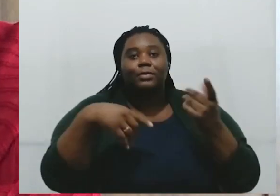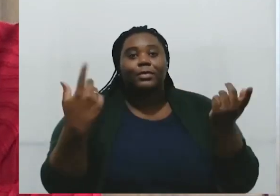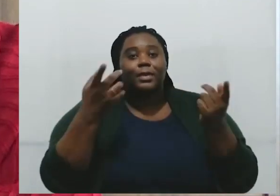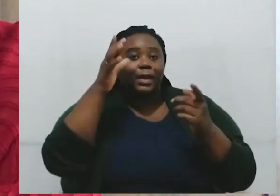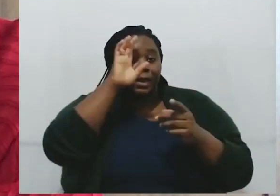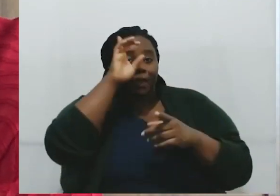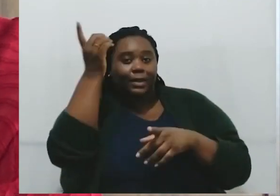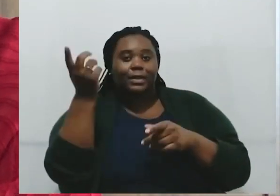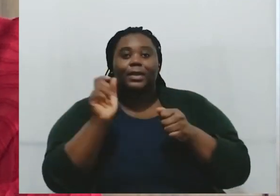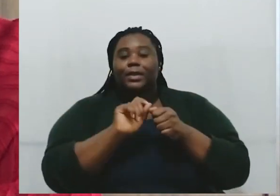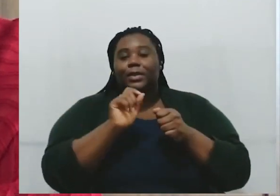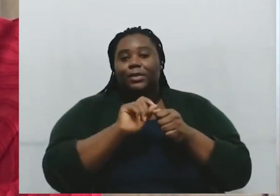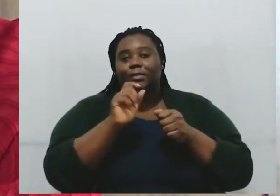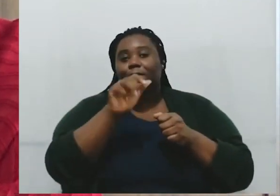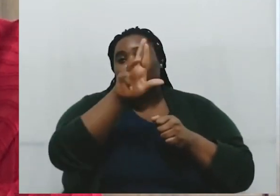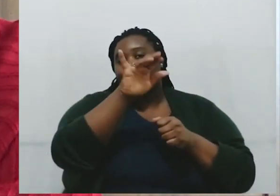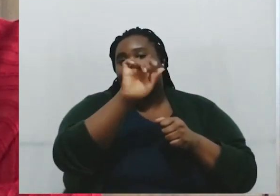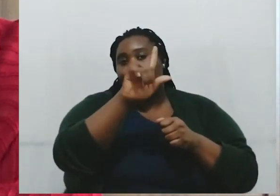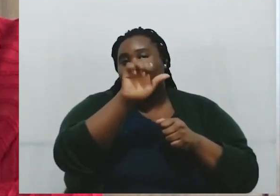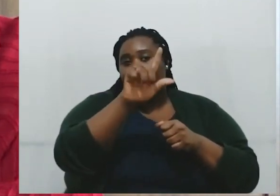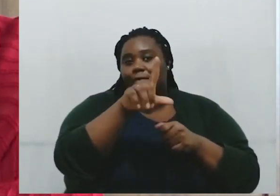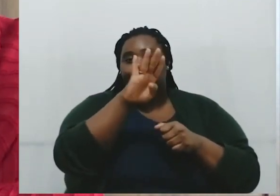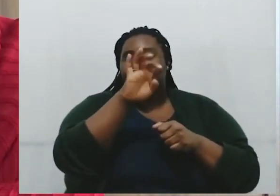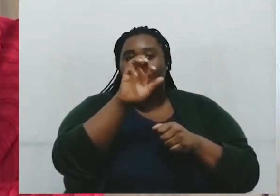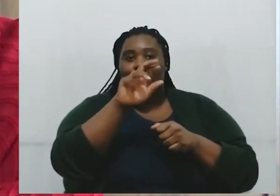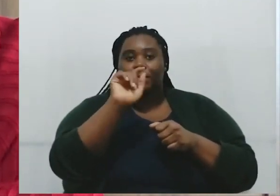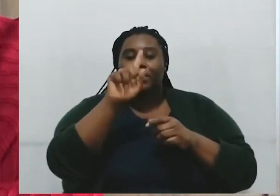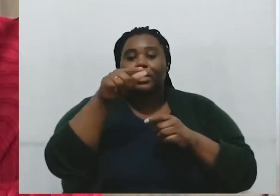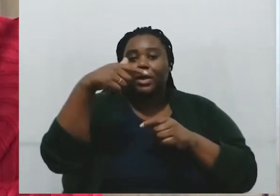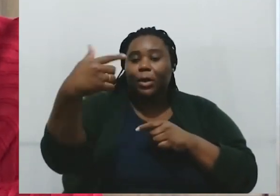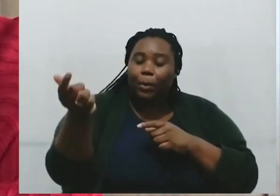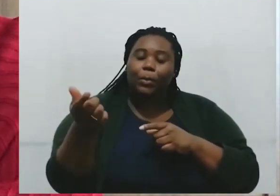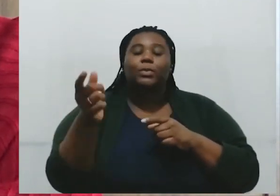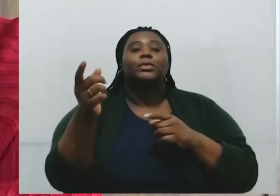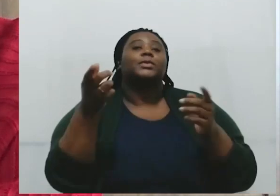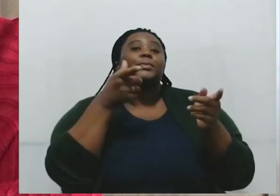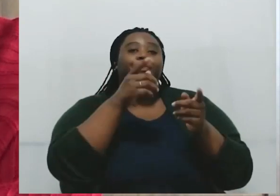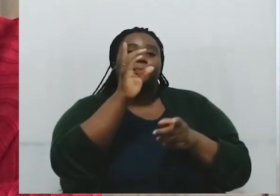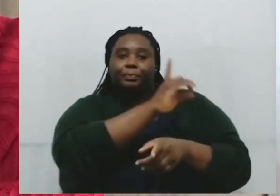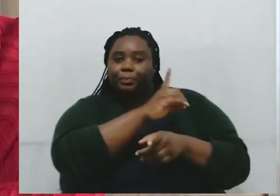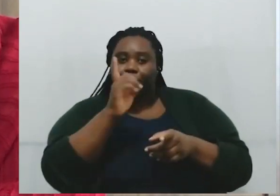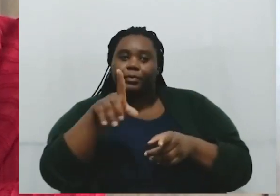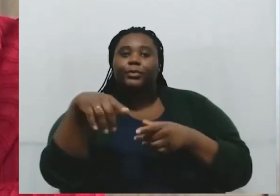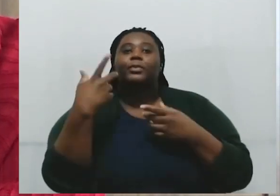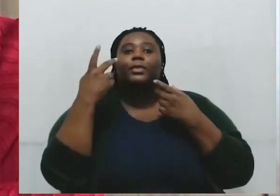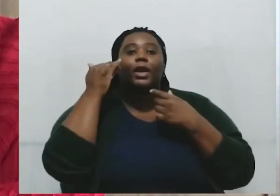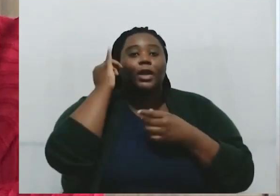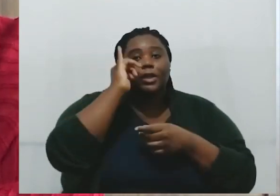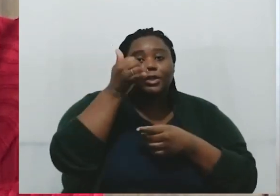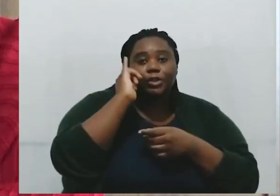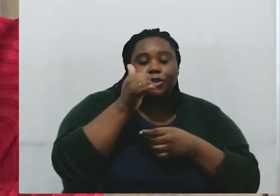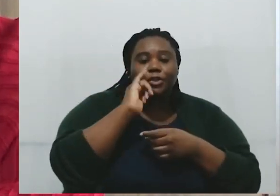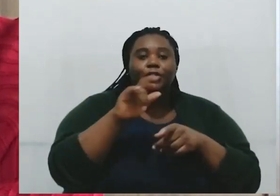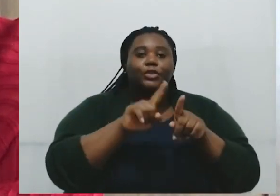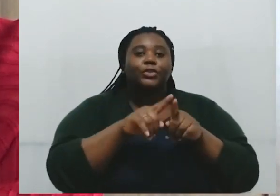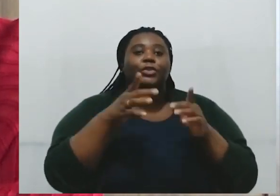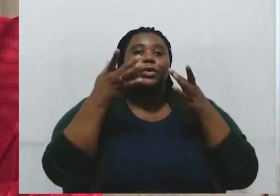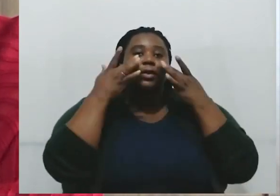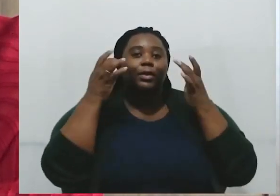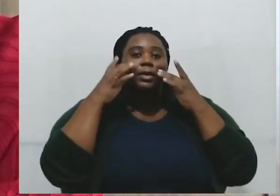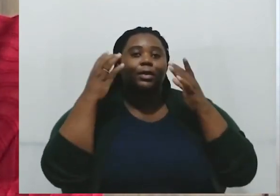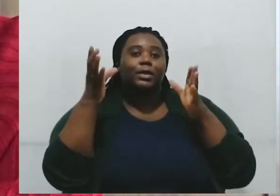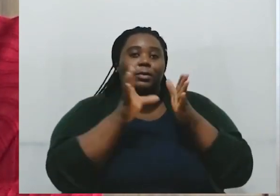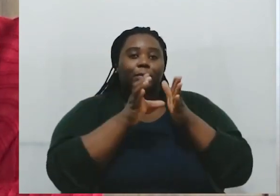Rafael Bacelar. Outras direções: narrativas LGBTQIA+, sobre direção teatral no